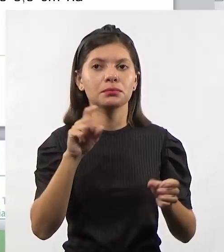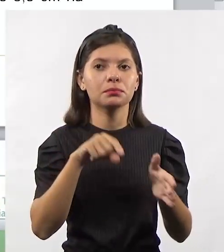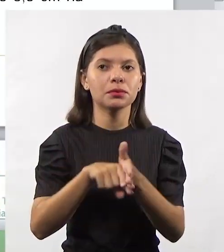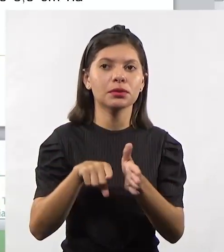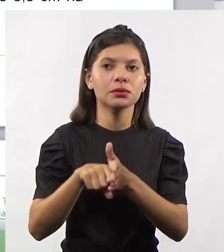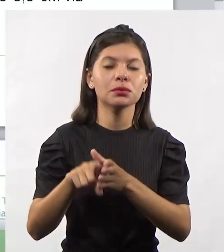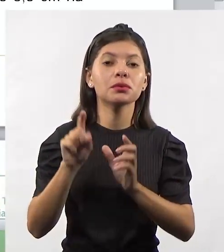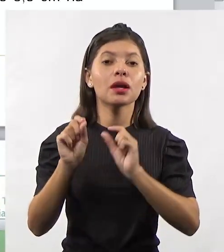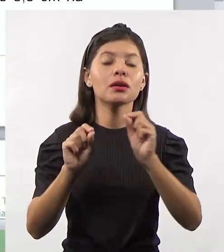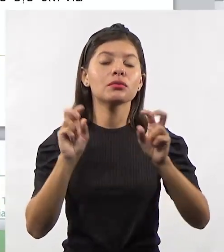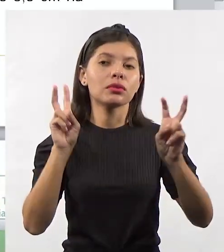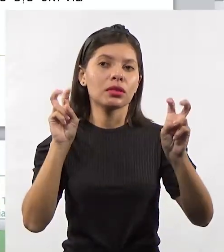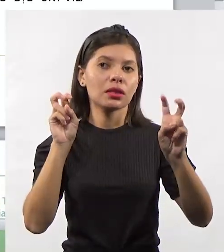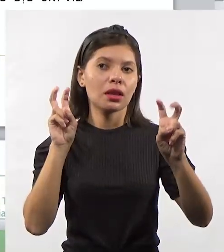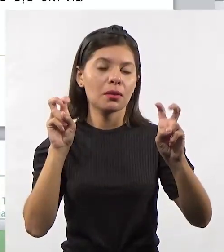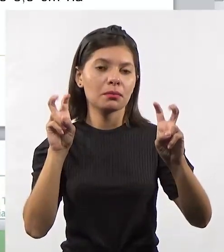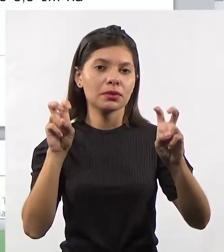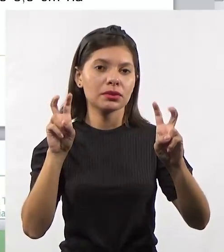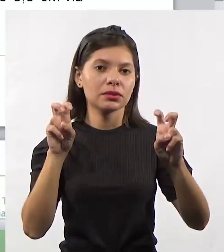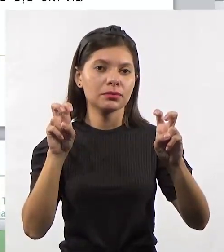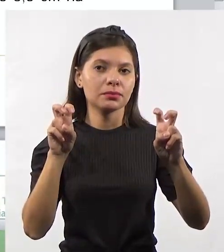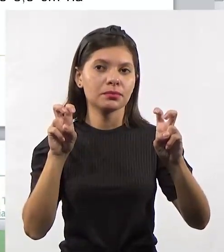os temas